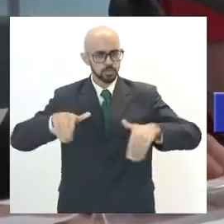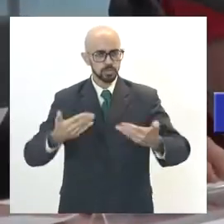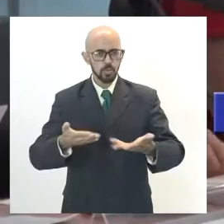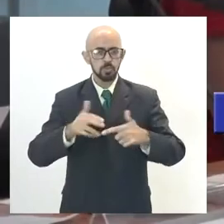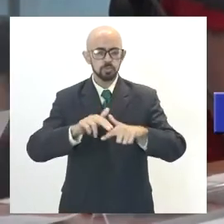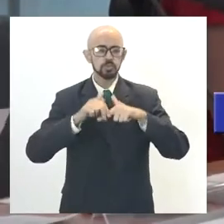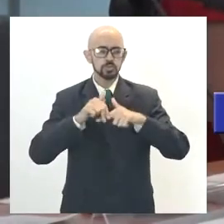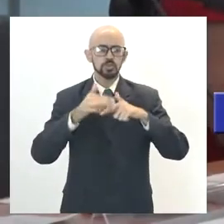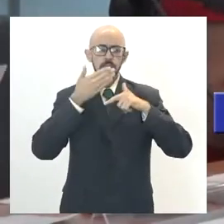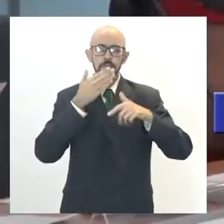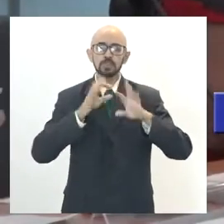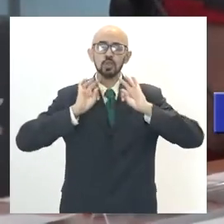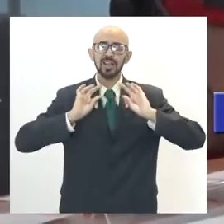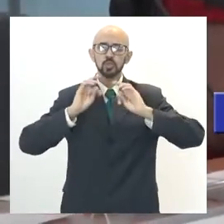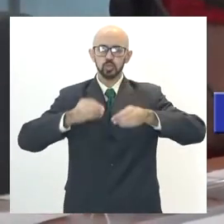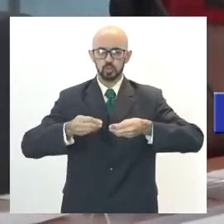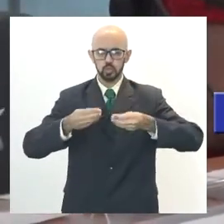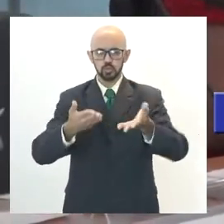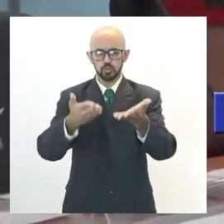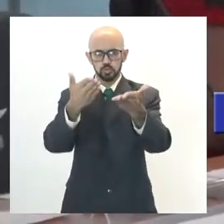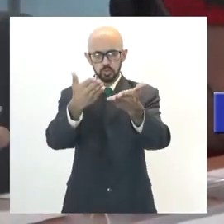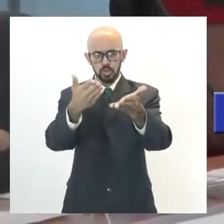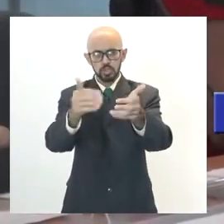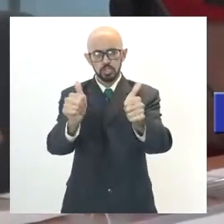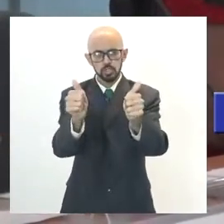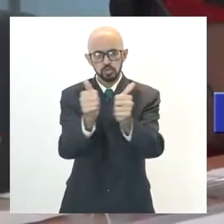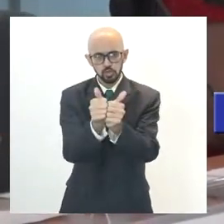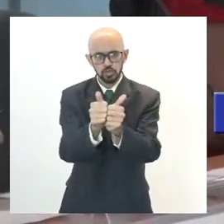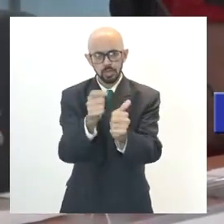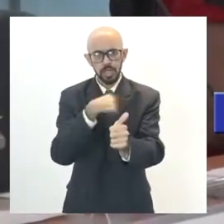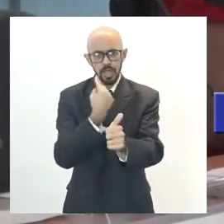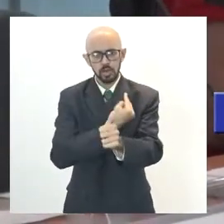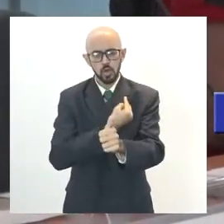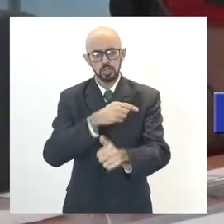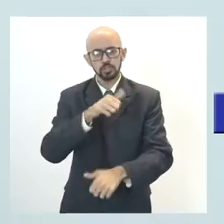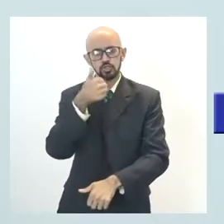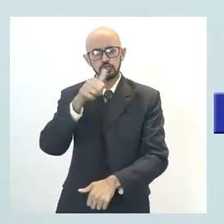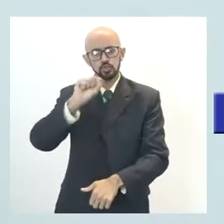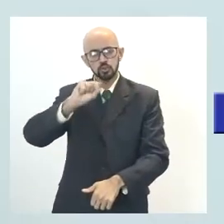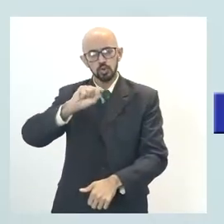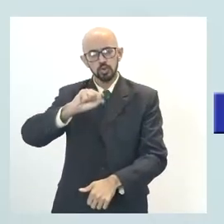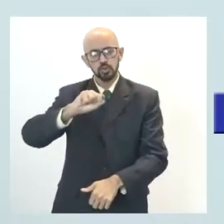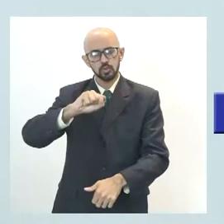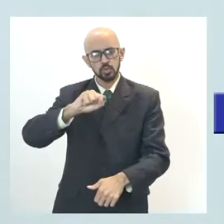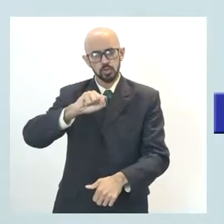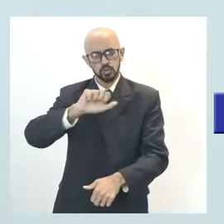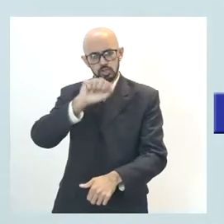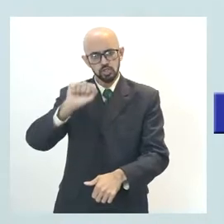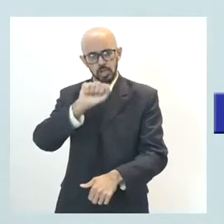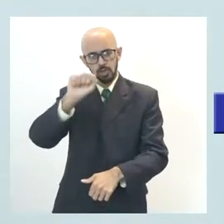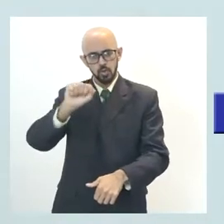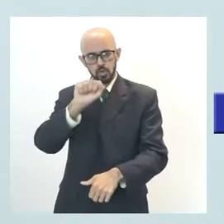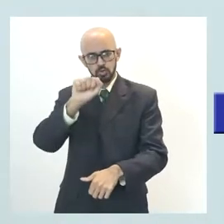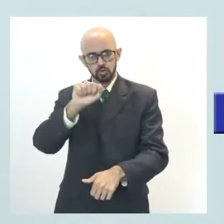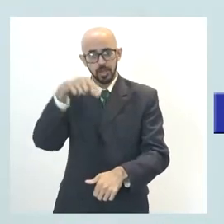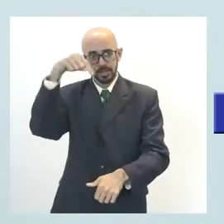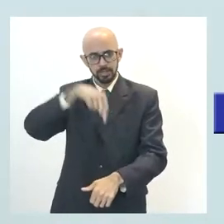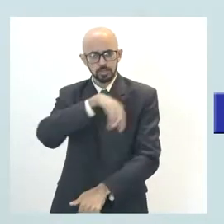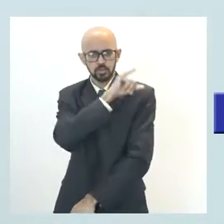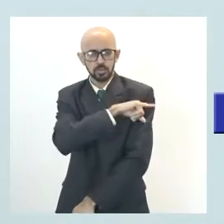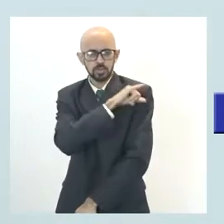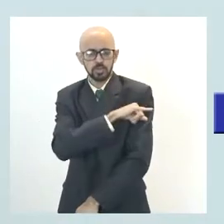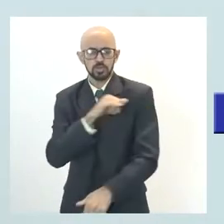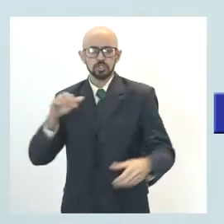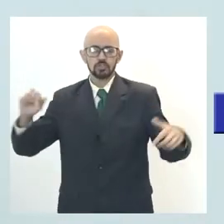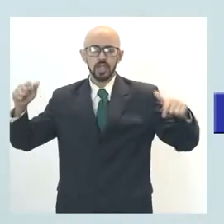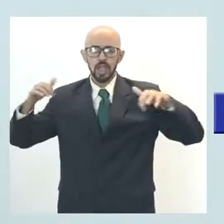todas e todos a se juntar a nós servidores públicos No próximo dia 18 o ataque do Rio e vai concentrar as 16